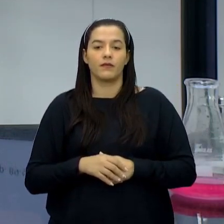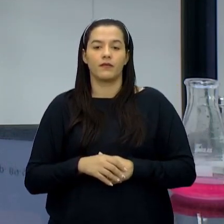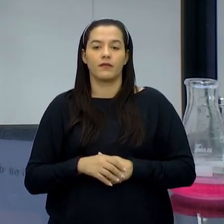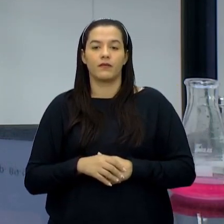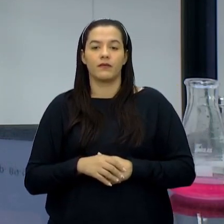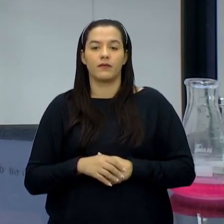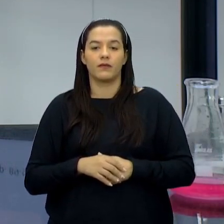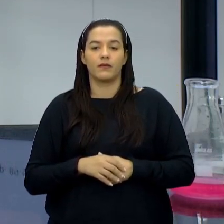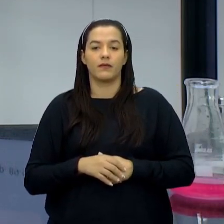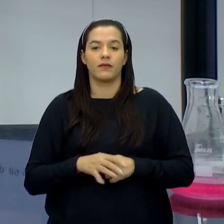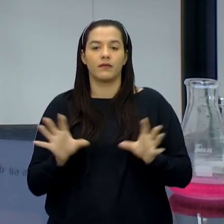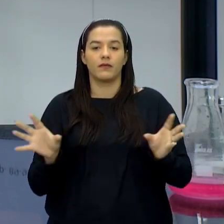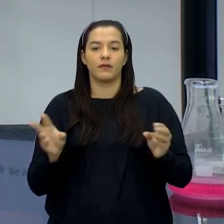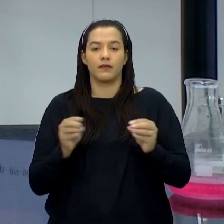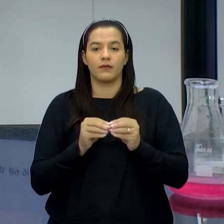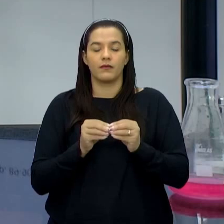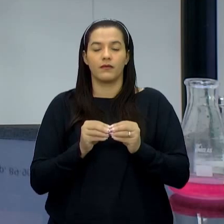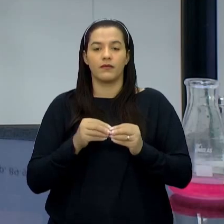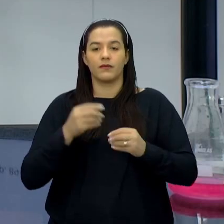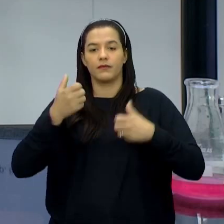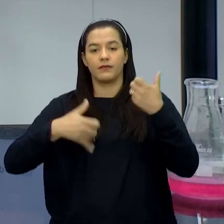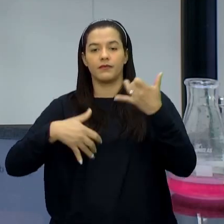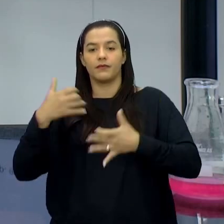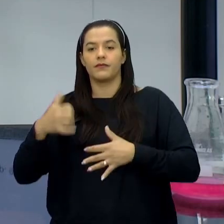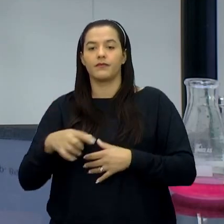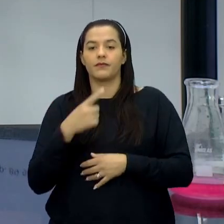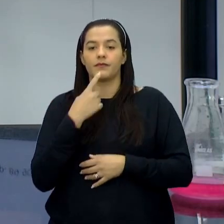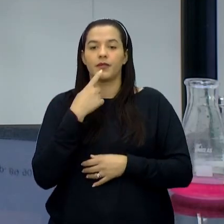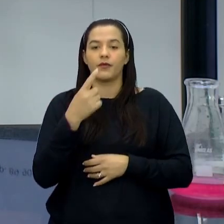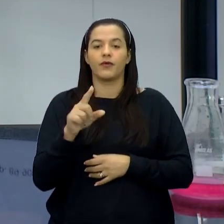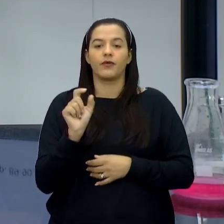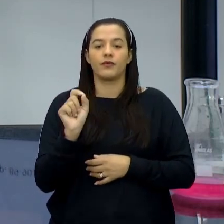que está na sistematização, vai falar lá